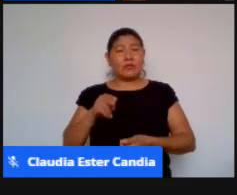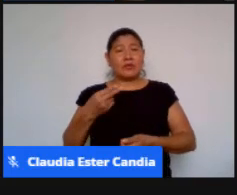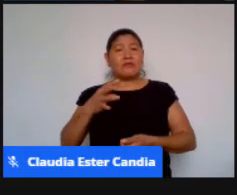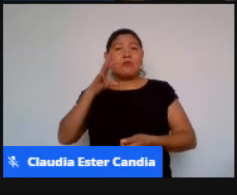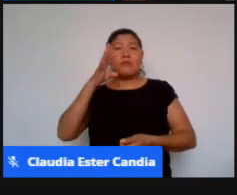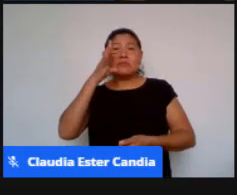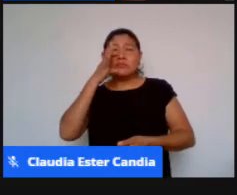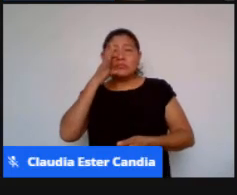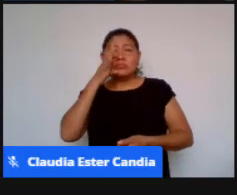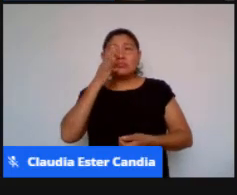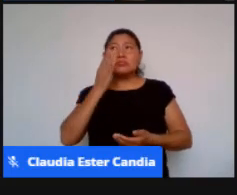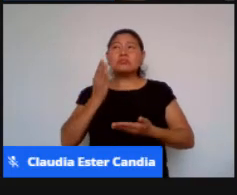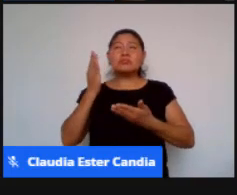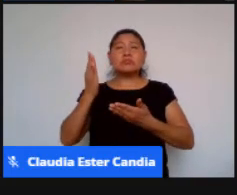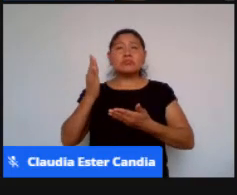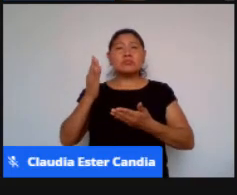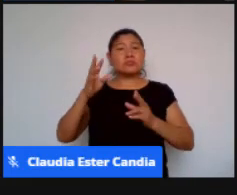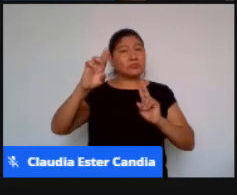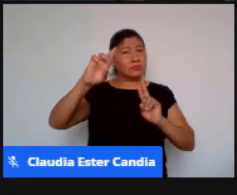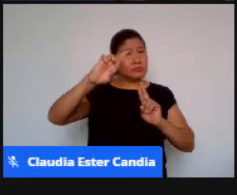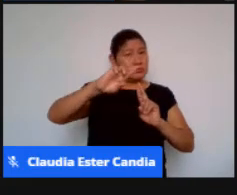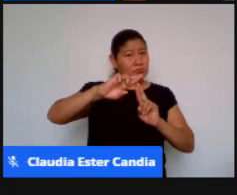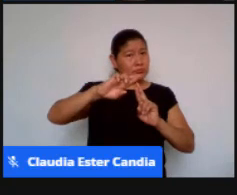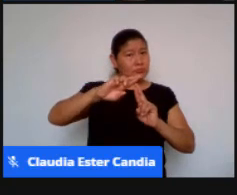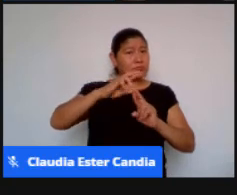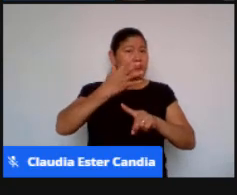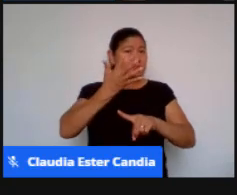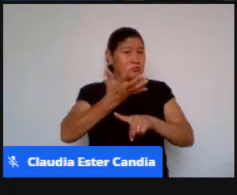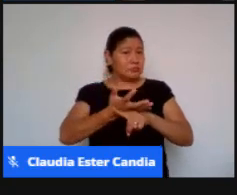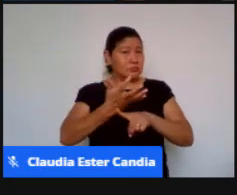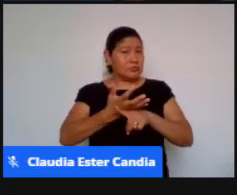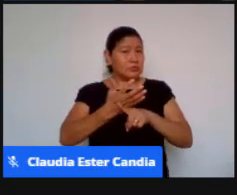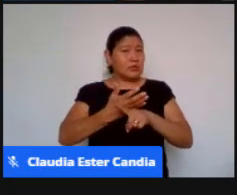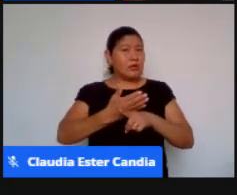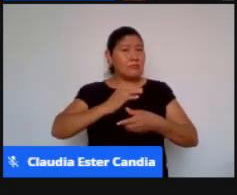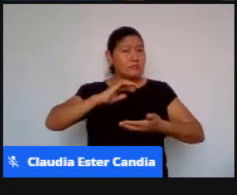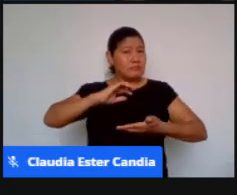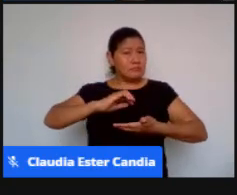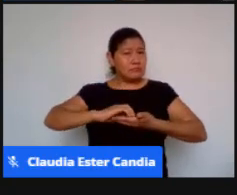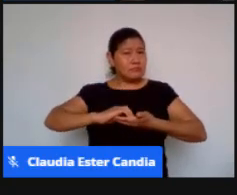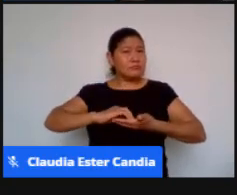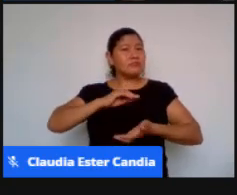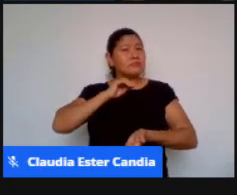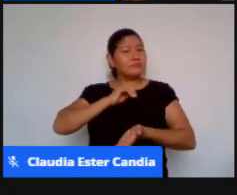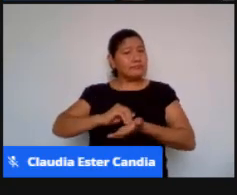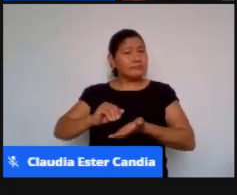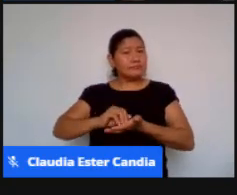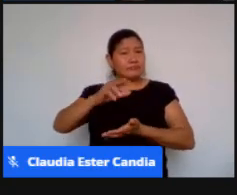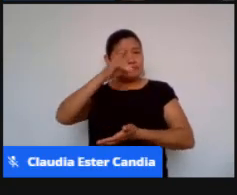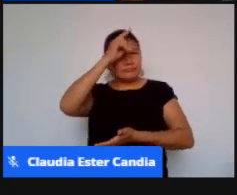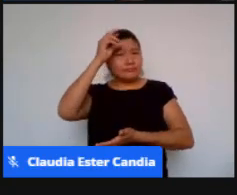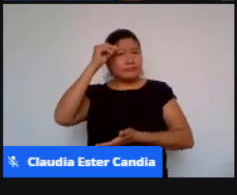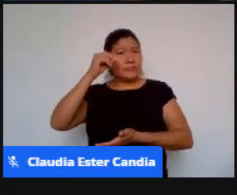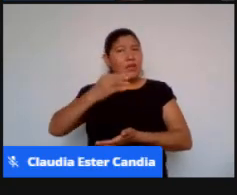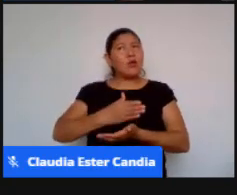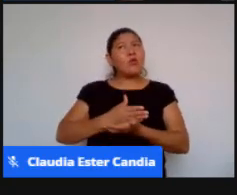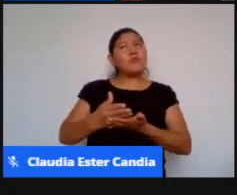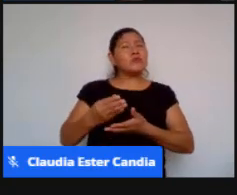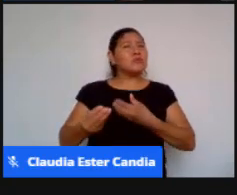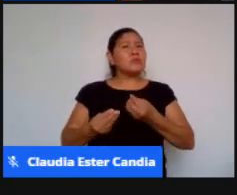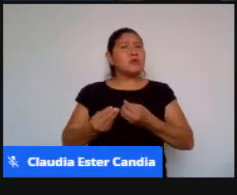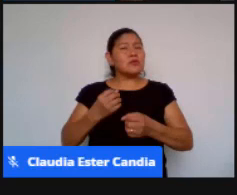observar que o referencial curricular da REME, ele surgiu depois que a Base Nacional Curricular foi homologada